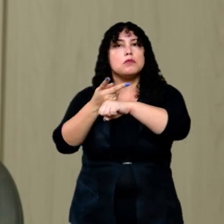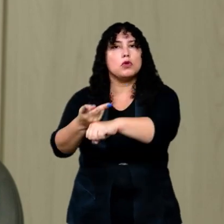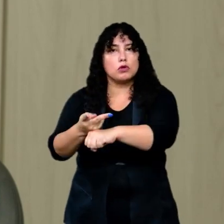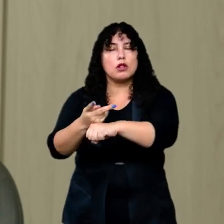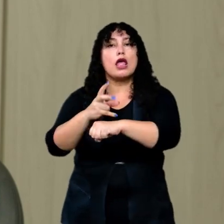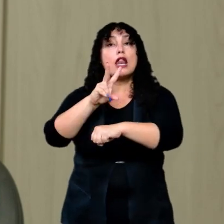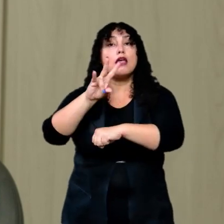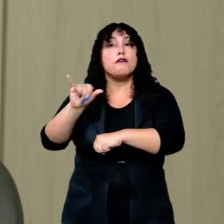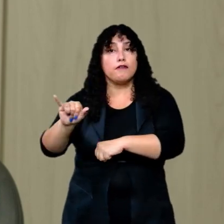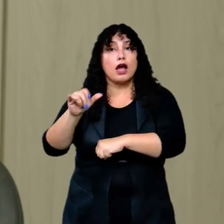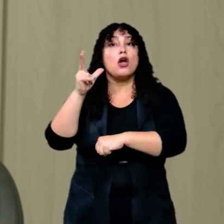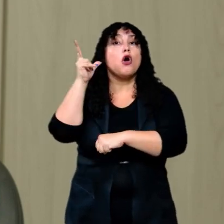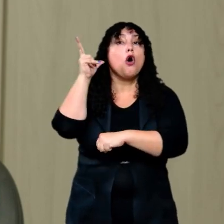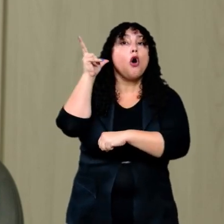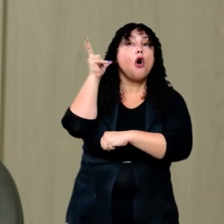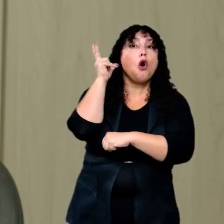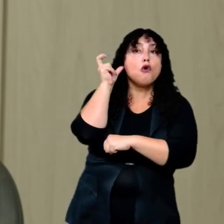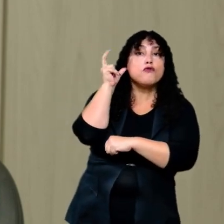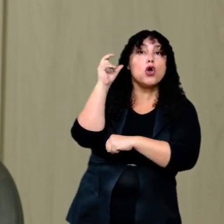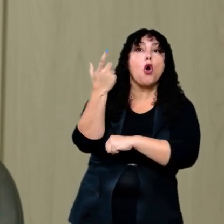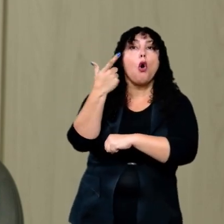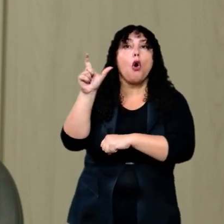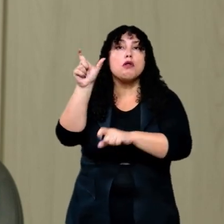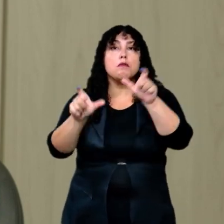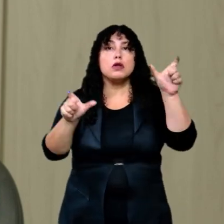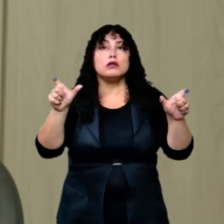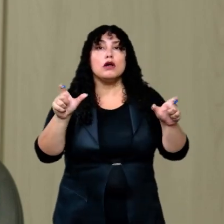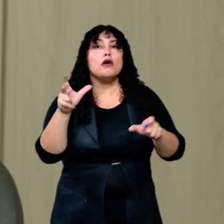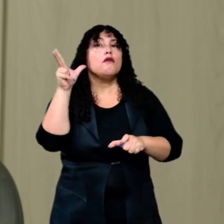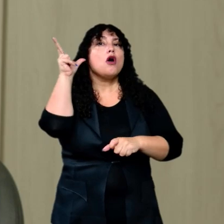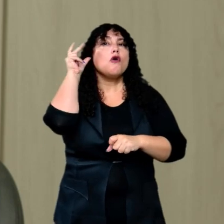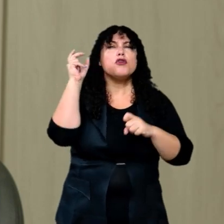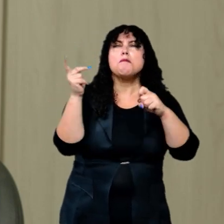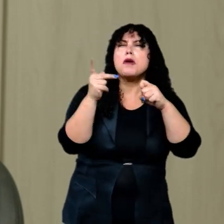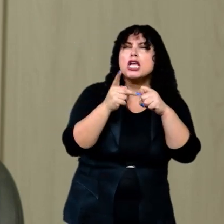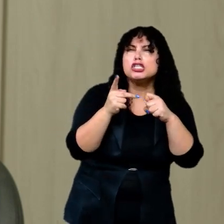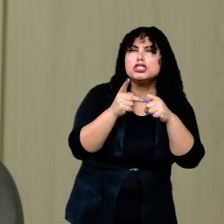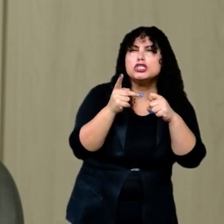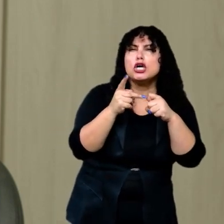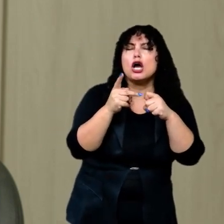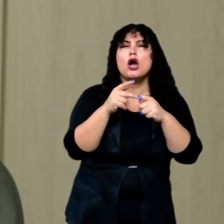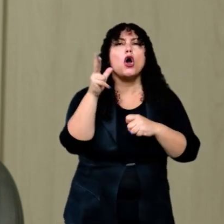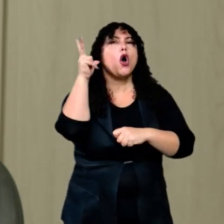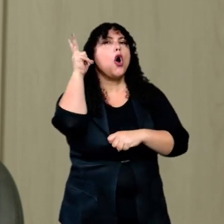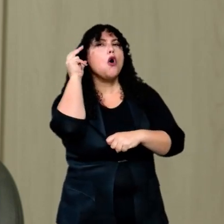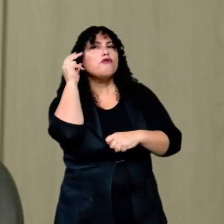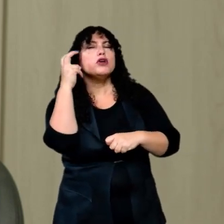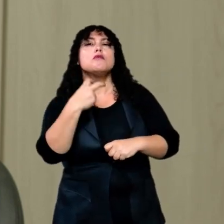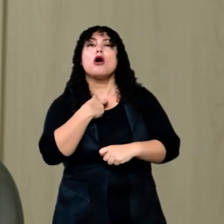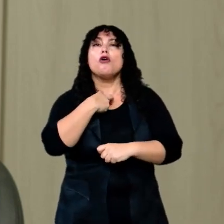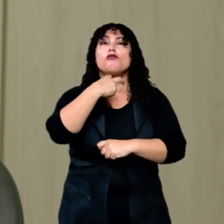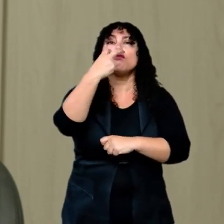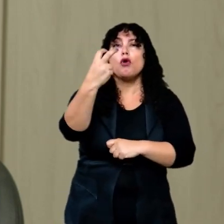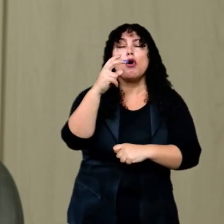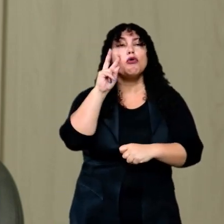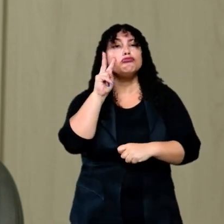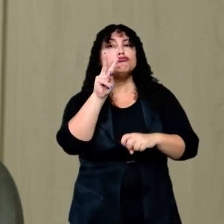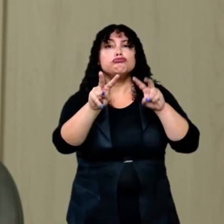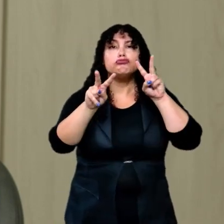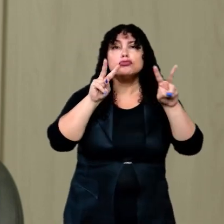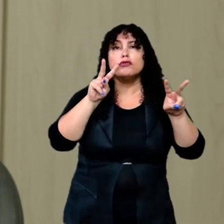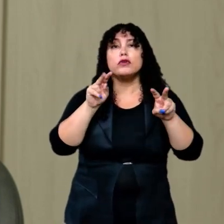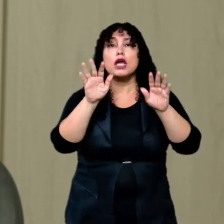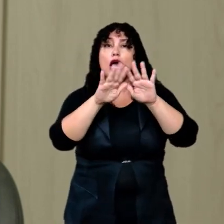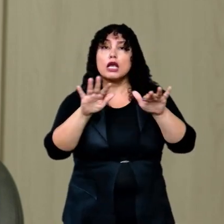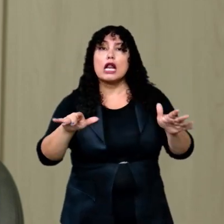ele vai ouvir outras pessoas, né? Vai ouvir o pediatra, vai ouvir, quem sabe, uma fono, se você está vendo, né, que essa Atraso na criança